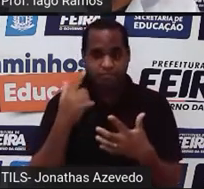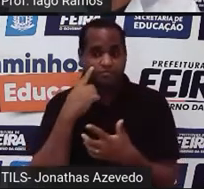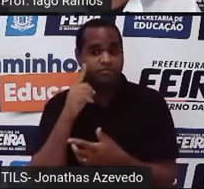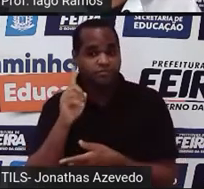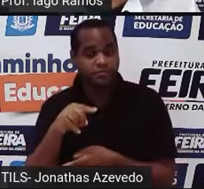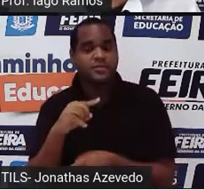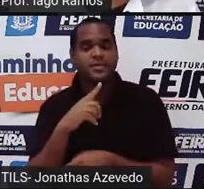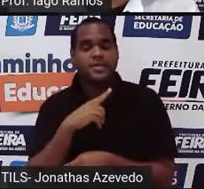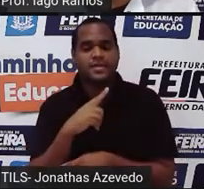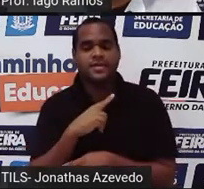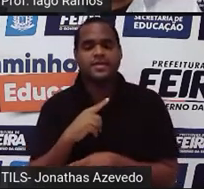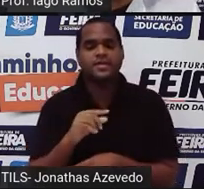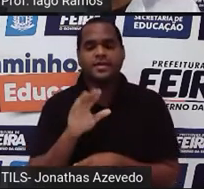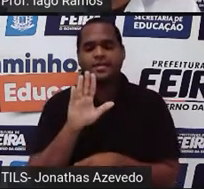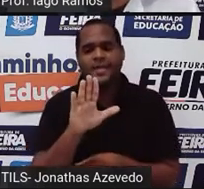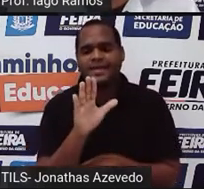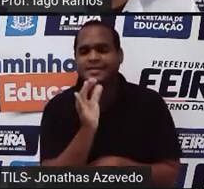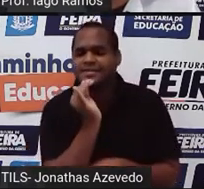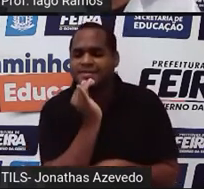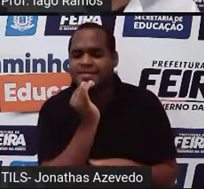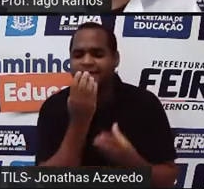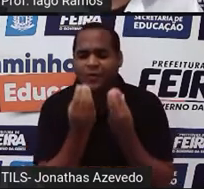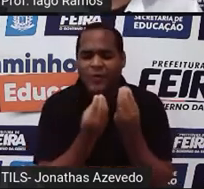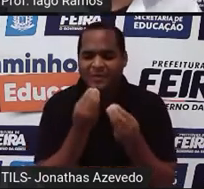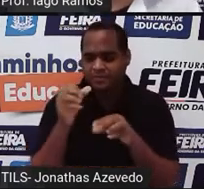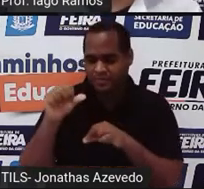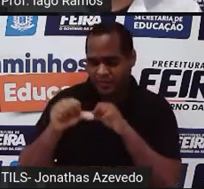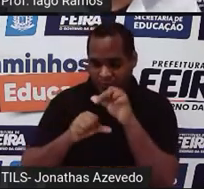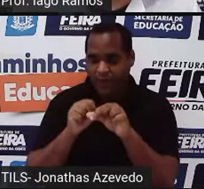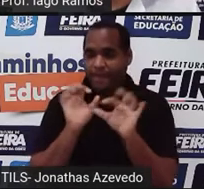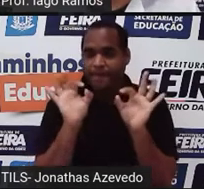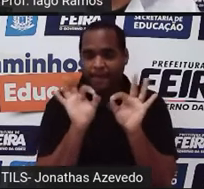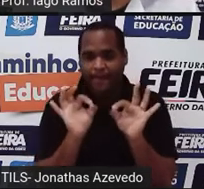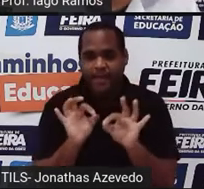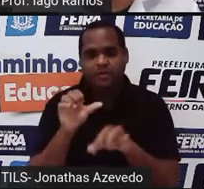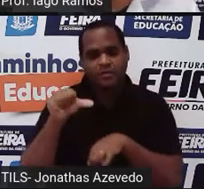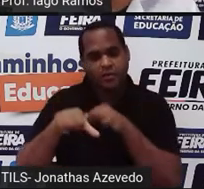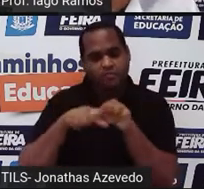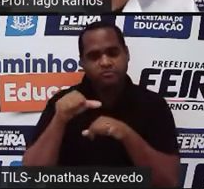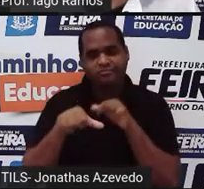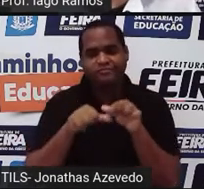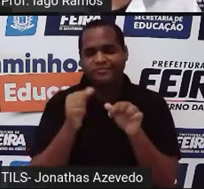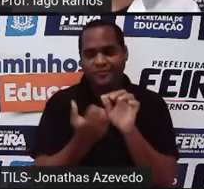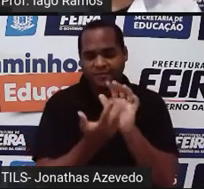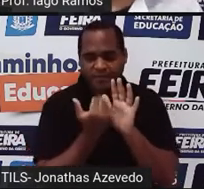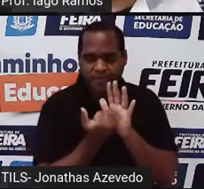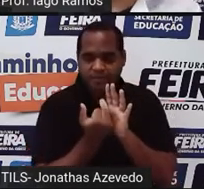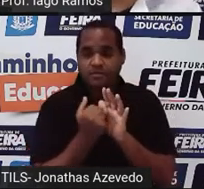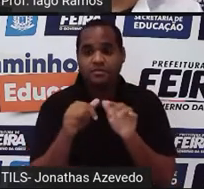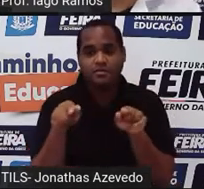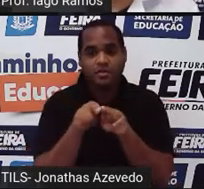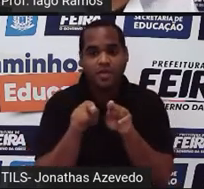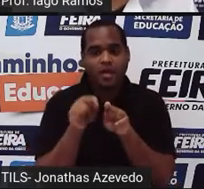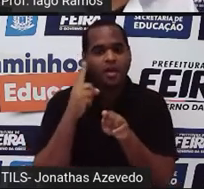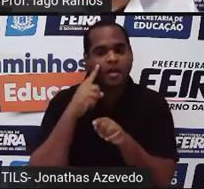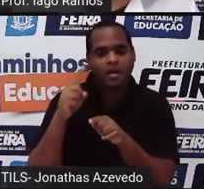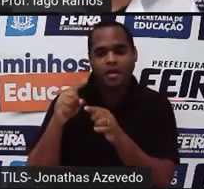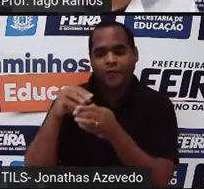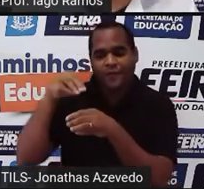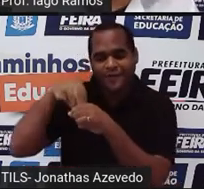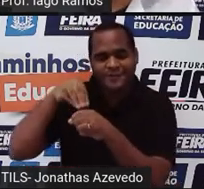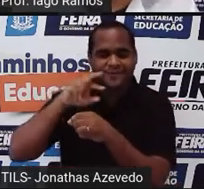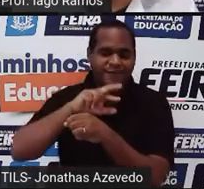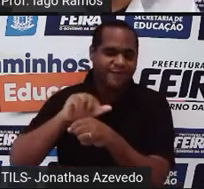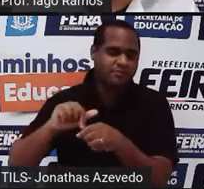figura, mas essa transformação não muda a medida dos lados das figuras e nem a medida dos ângulos internos